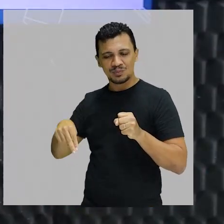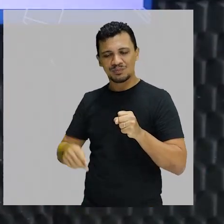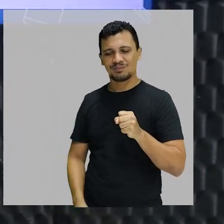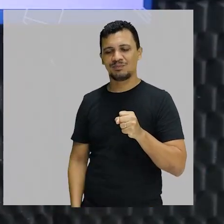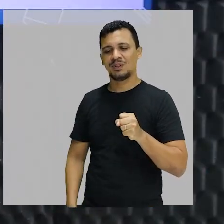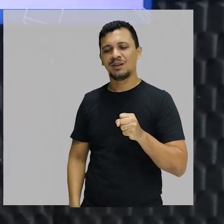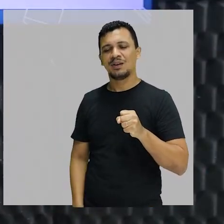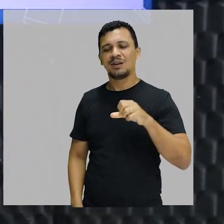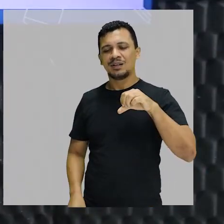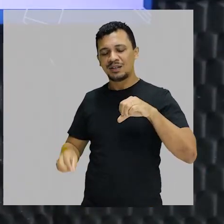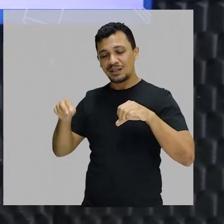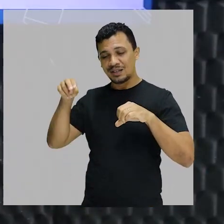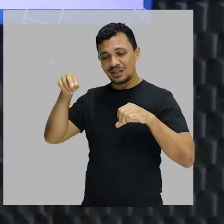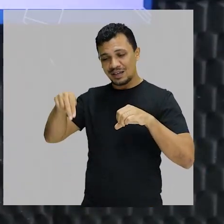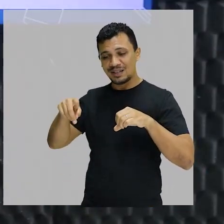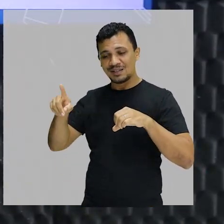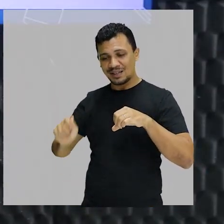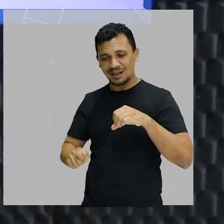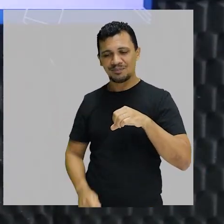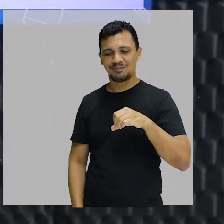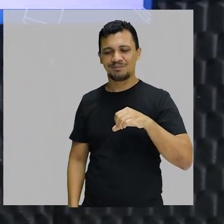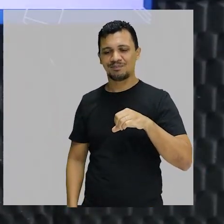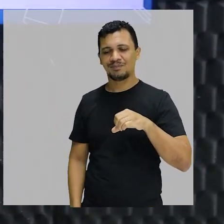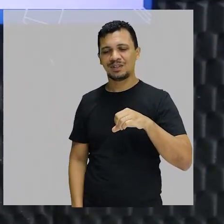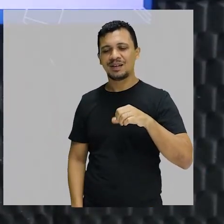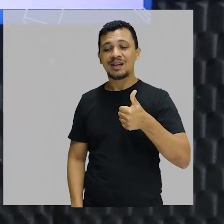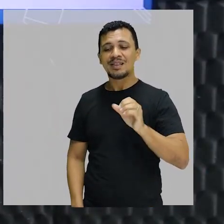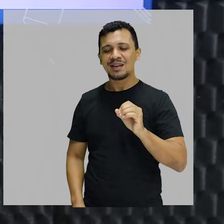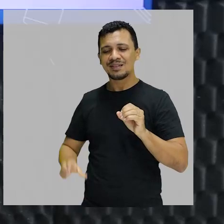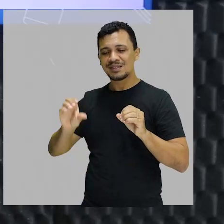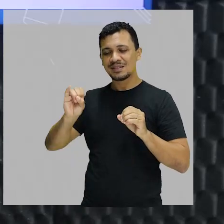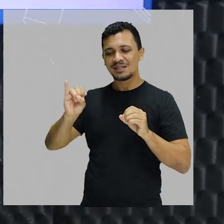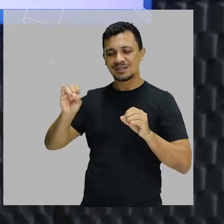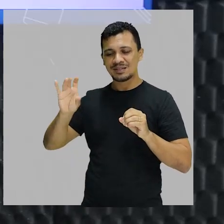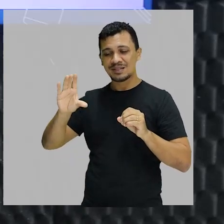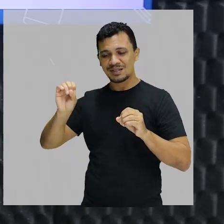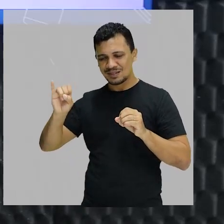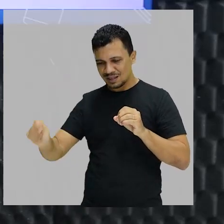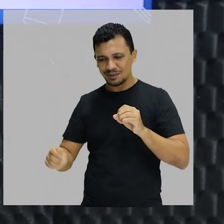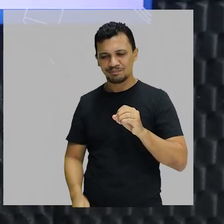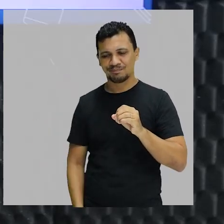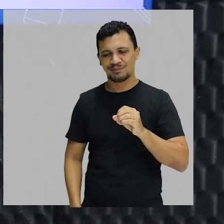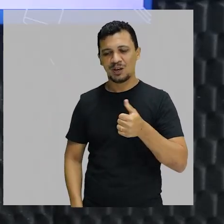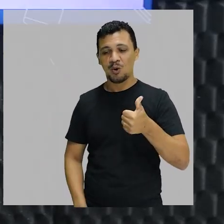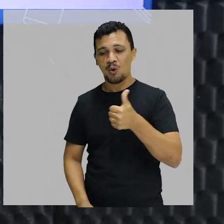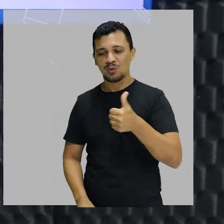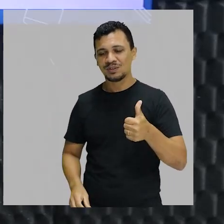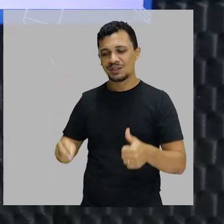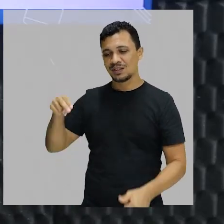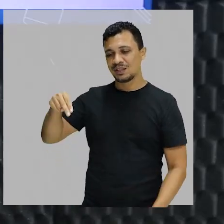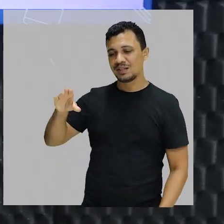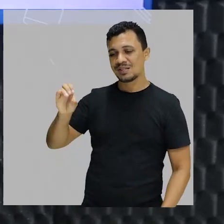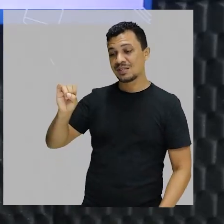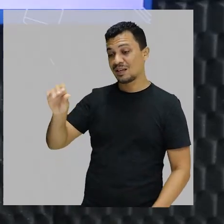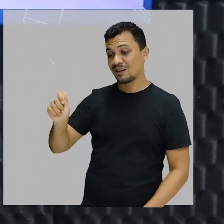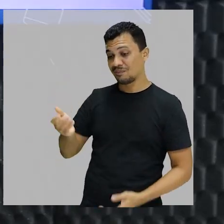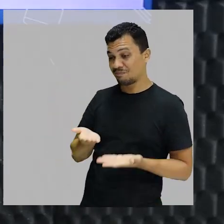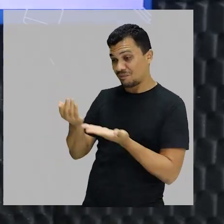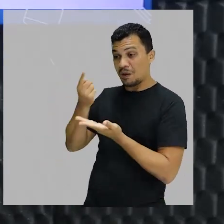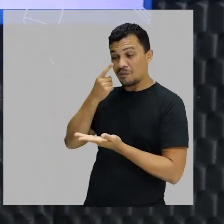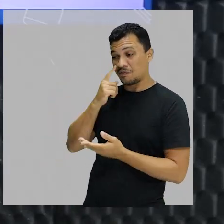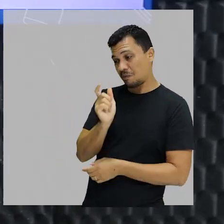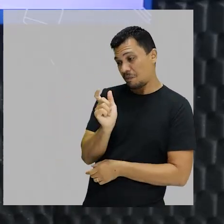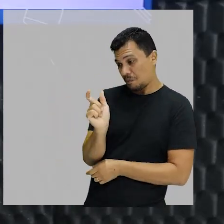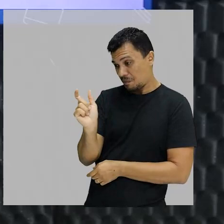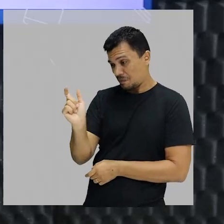NZA, CIA e NCA, tá? I, NCIA, são substantivos terminados, né, com essas